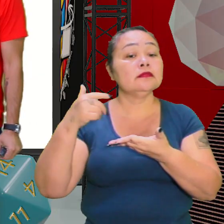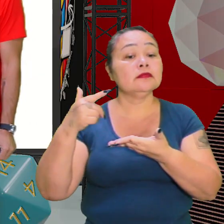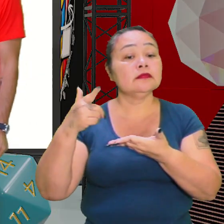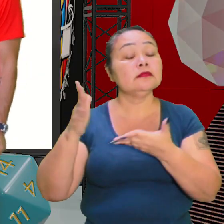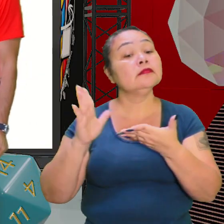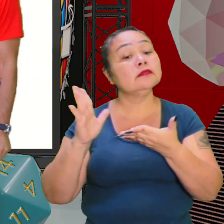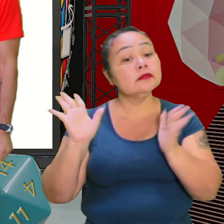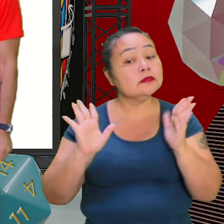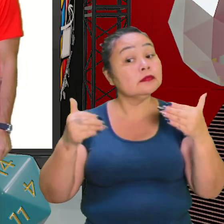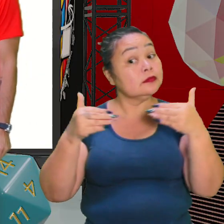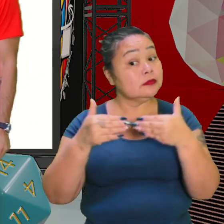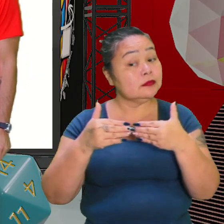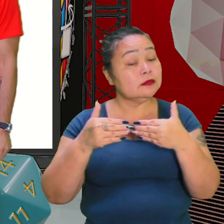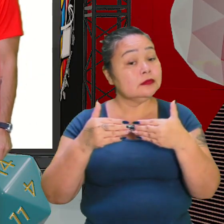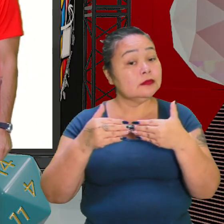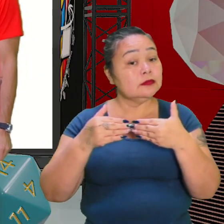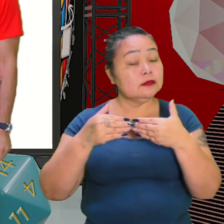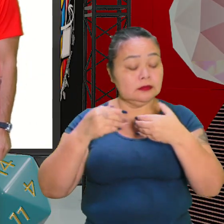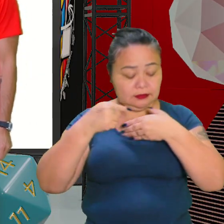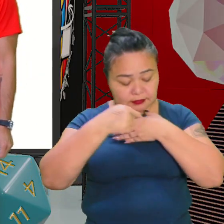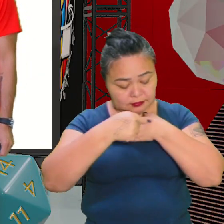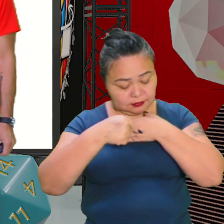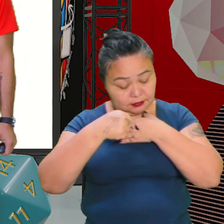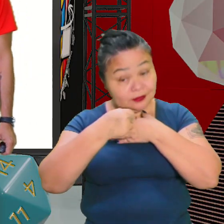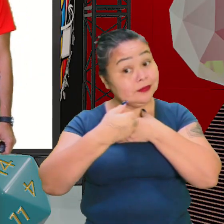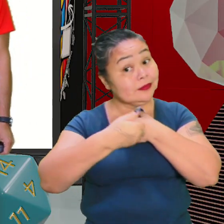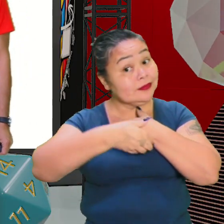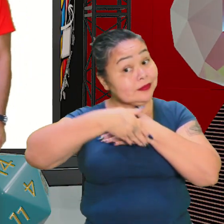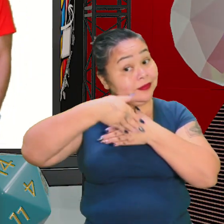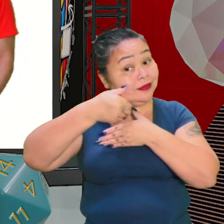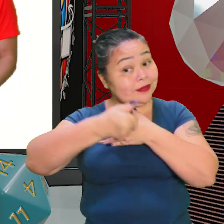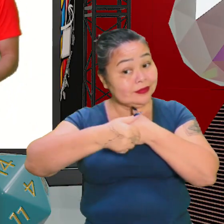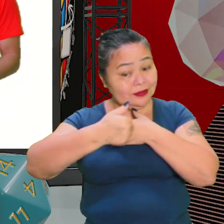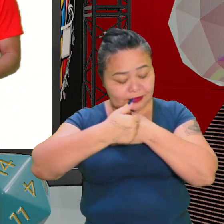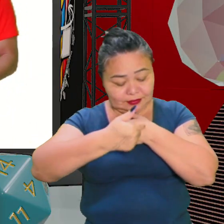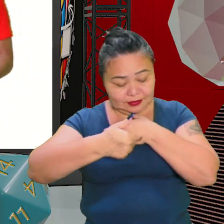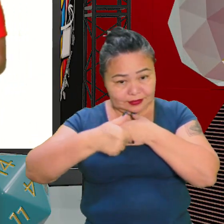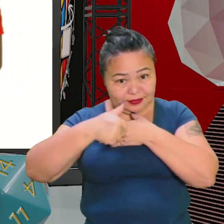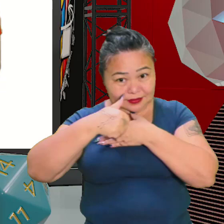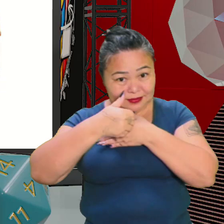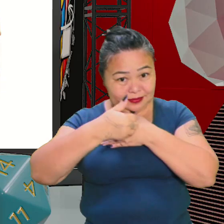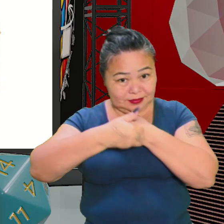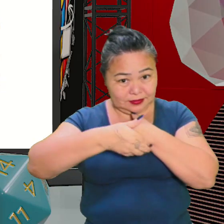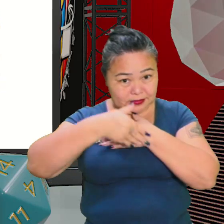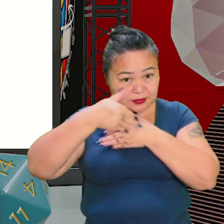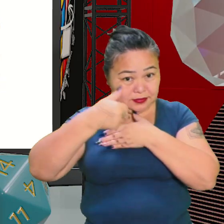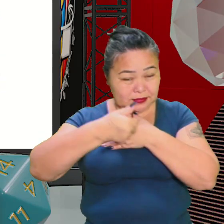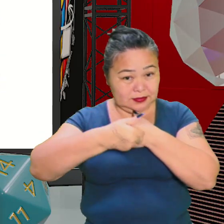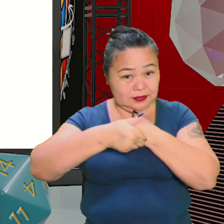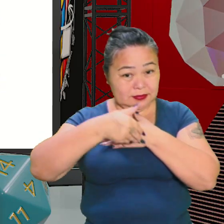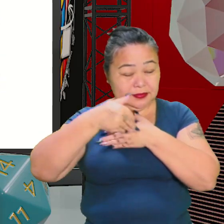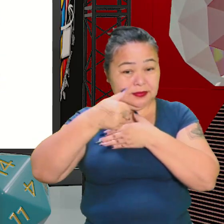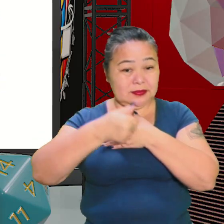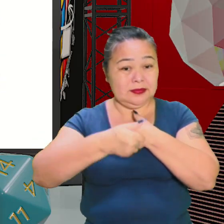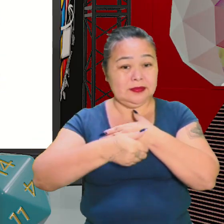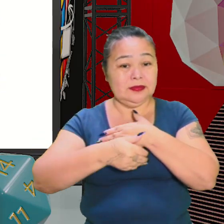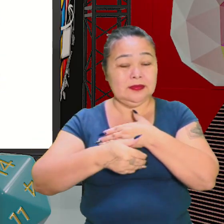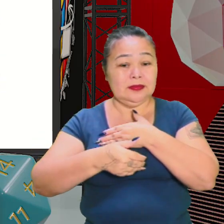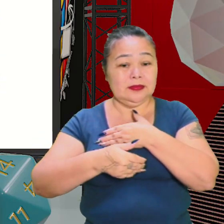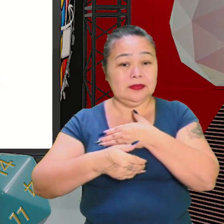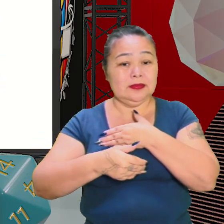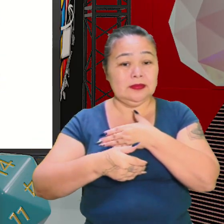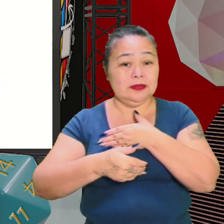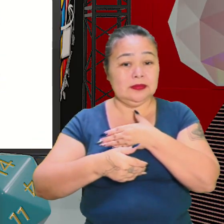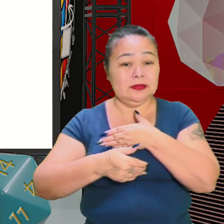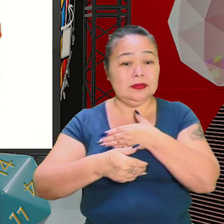e fechado, você percebeu que a bolinha ali está pintada? Isso, Pintada? é verdade. Aqui Pintada, a bolinha ó, tá...